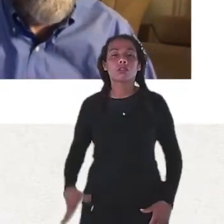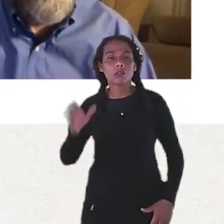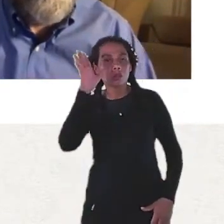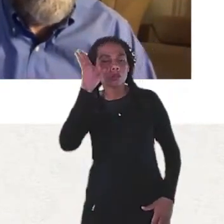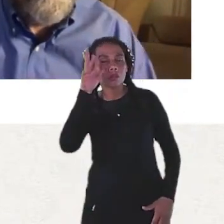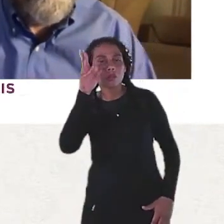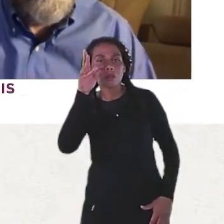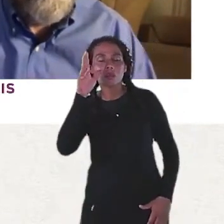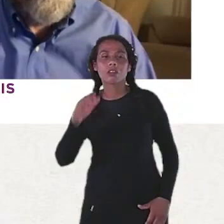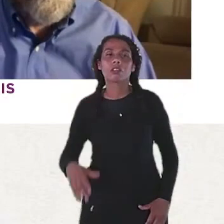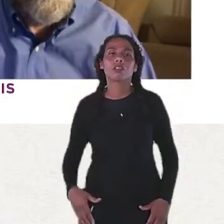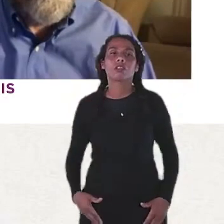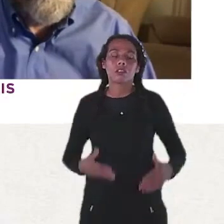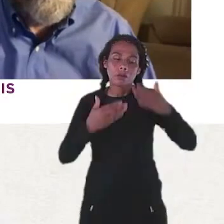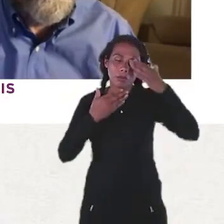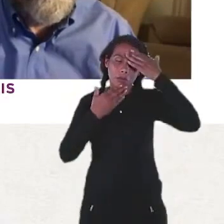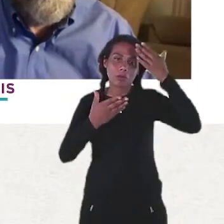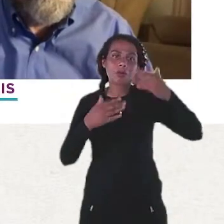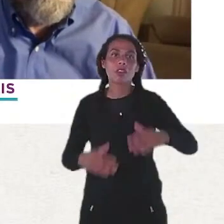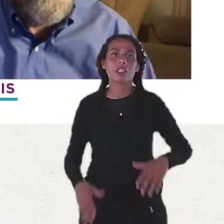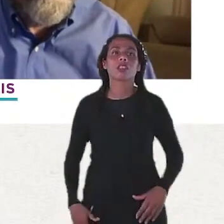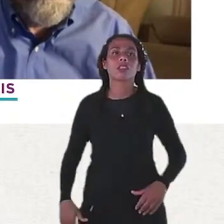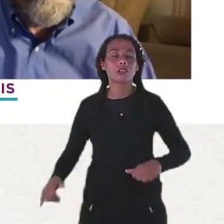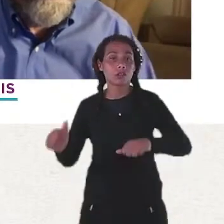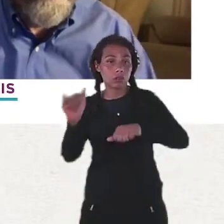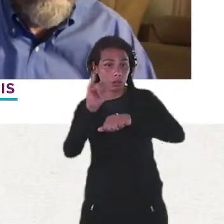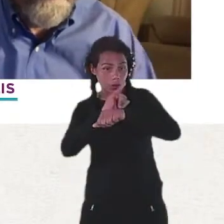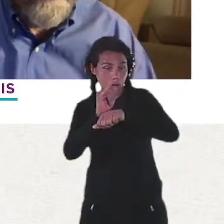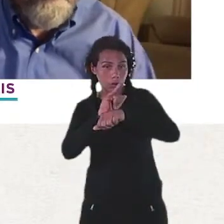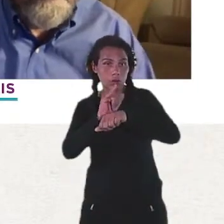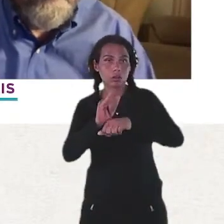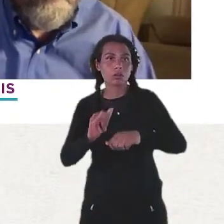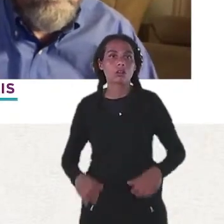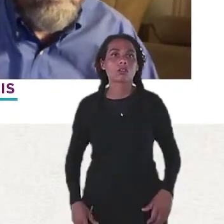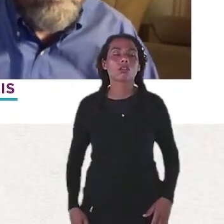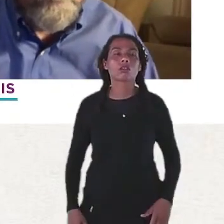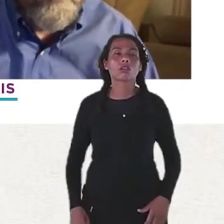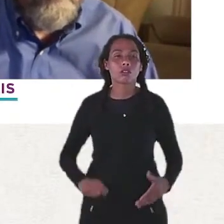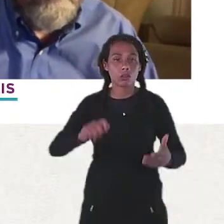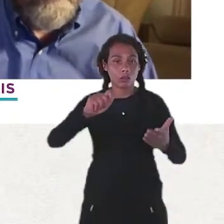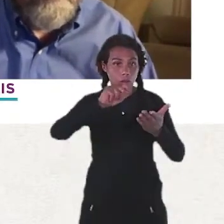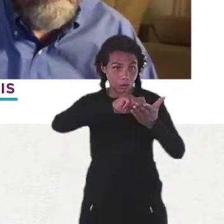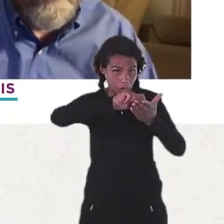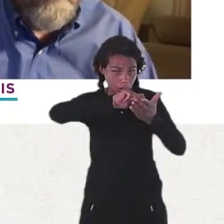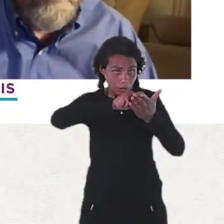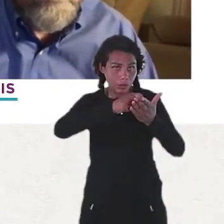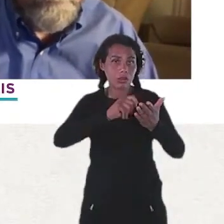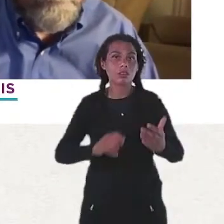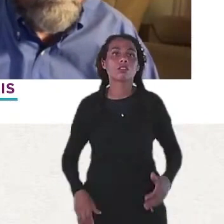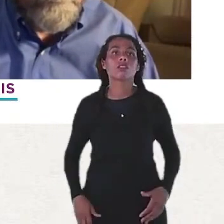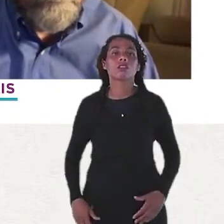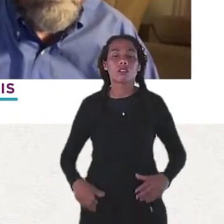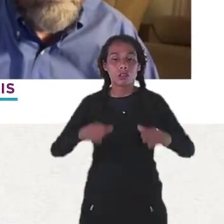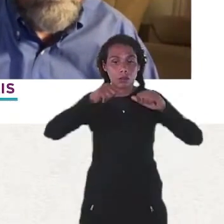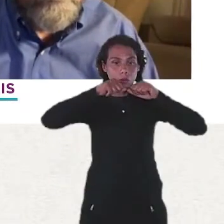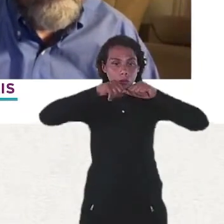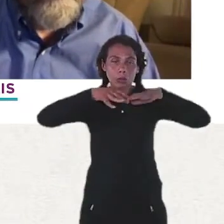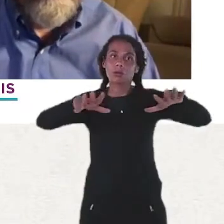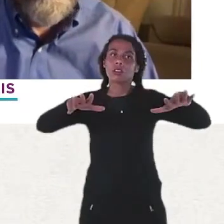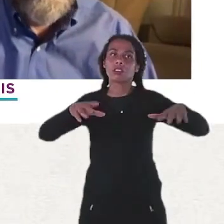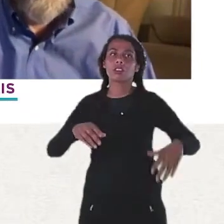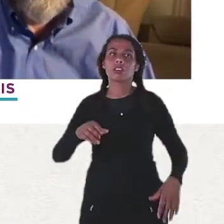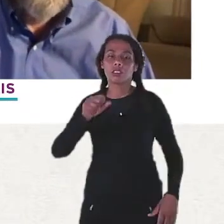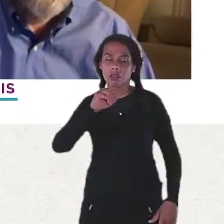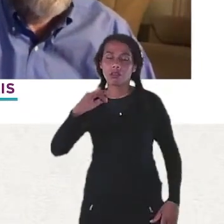no YouTube, inscrevam-se e compartilhem essa live se vocês estiverem gostando. Eu fiquei brincando aqui